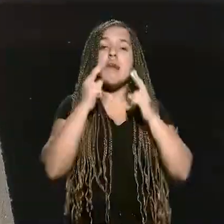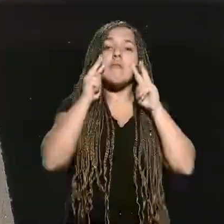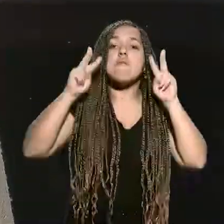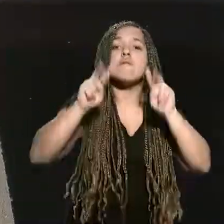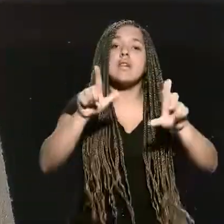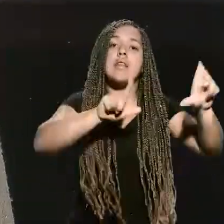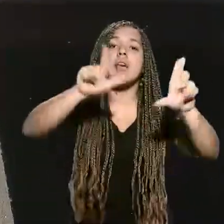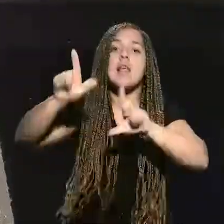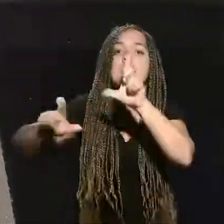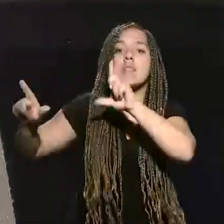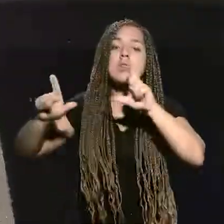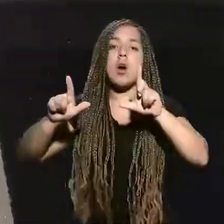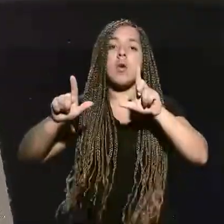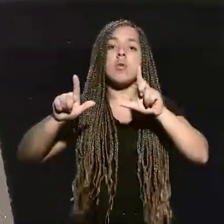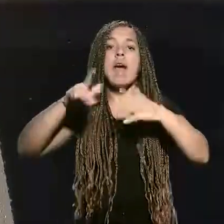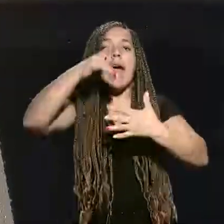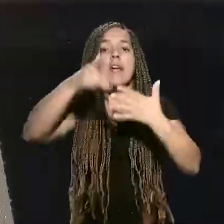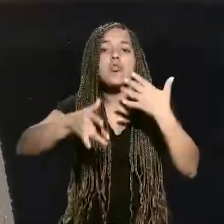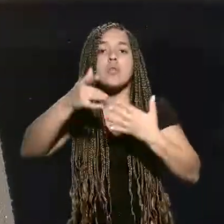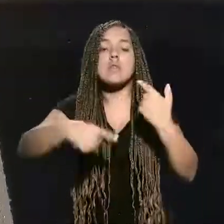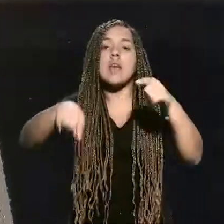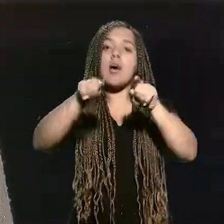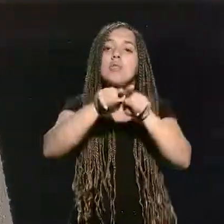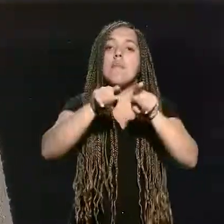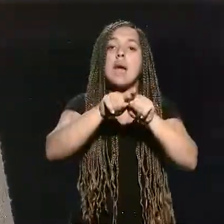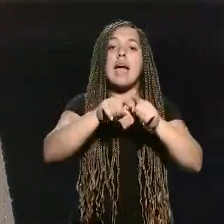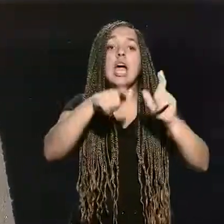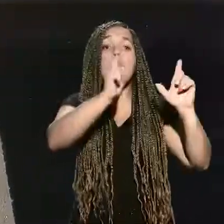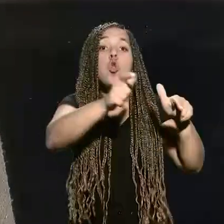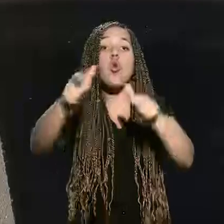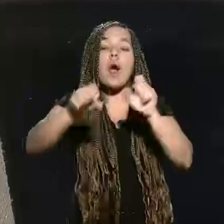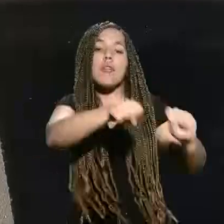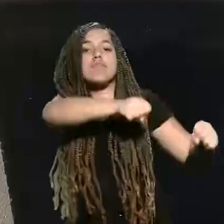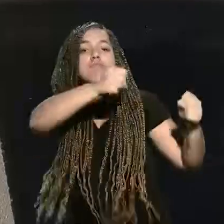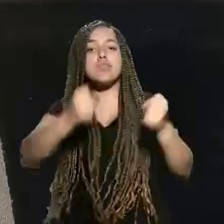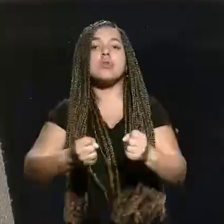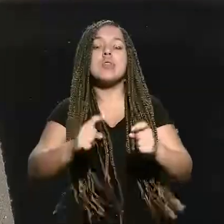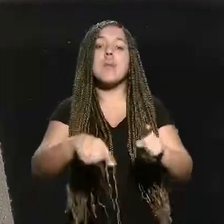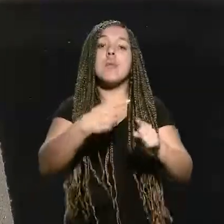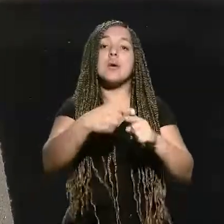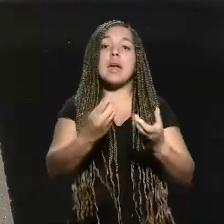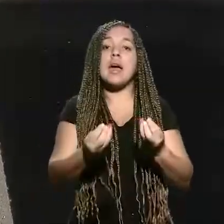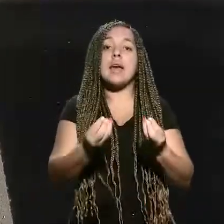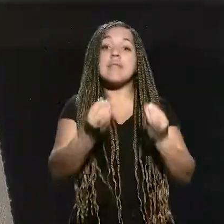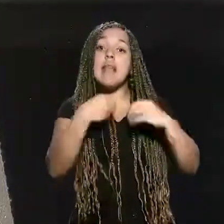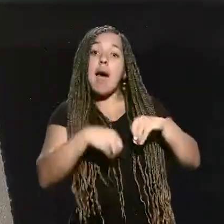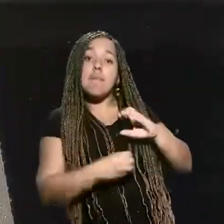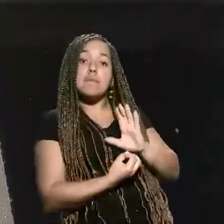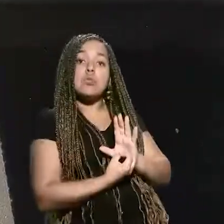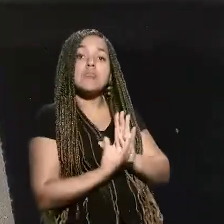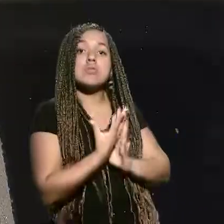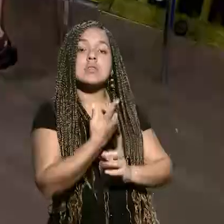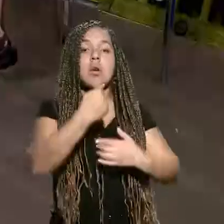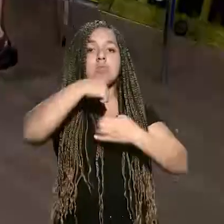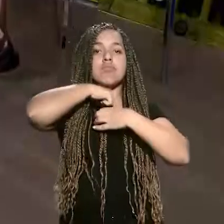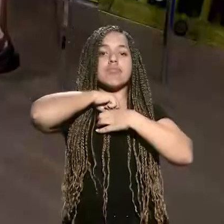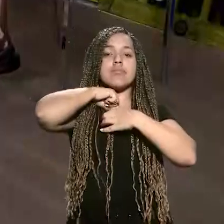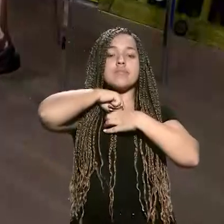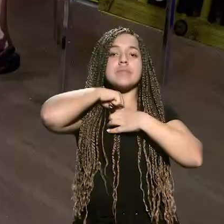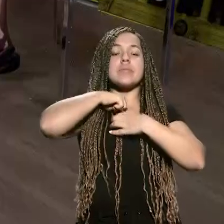se vê nos profissionais, se vê nos lugares de poder, né, porque isso produz subjetividade. Teve